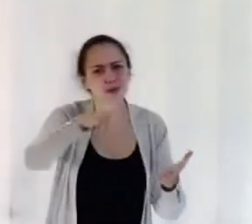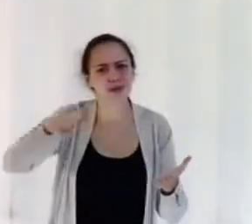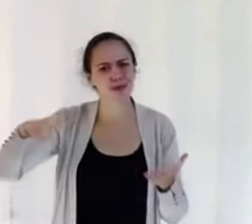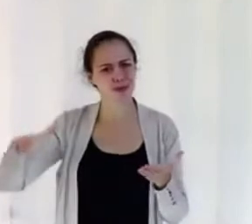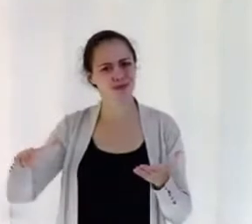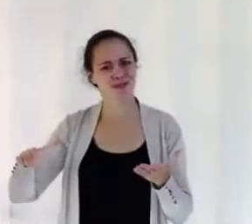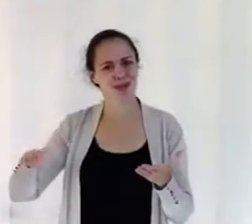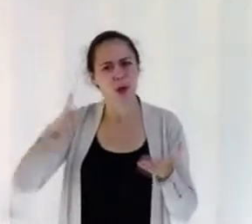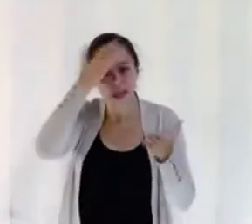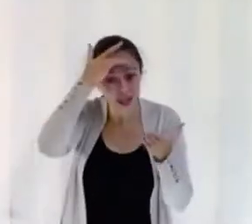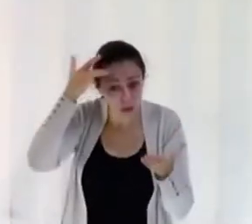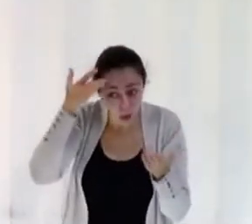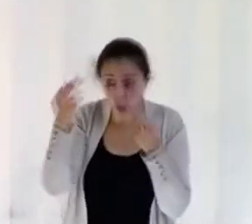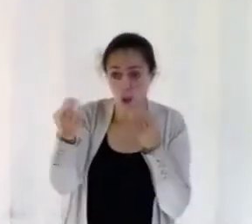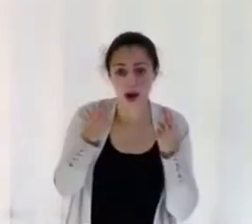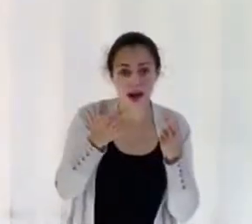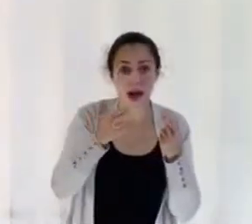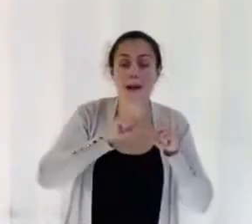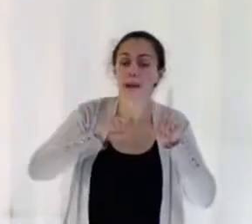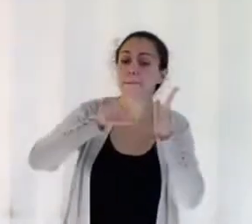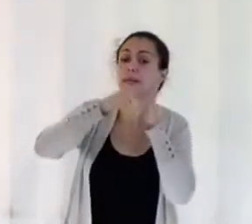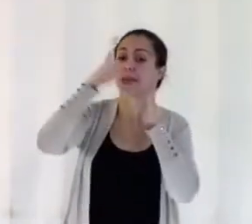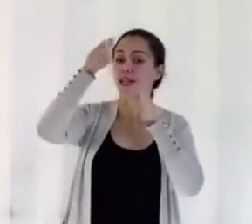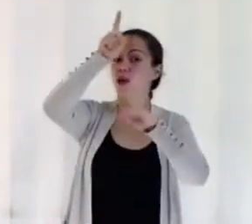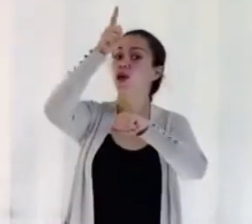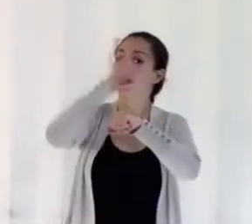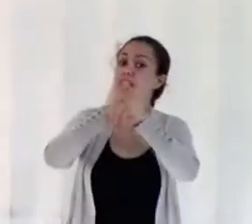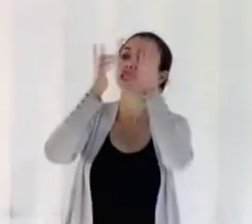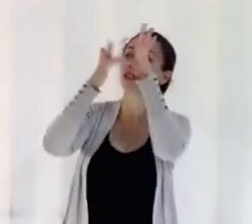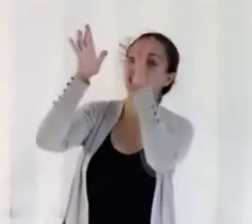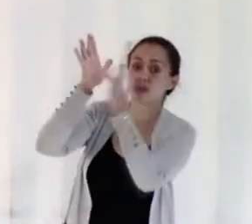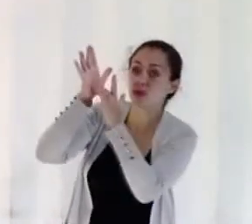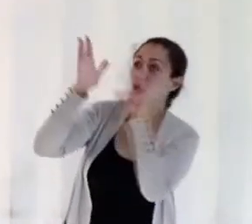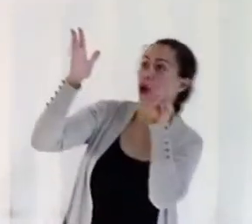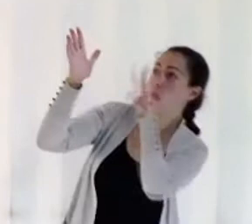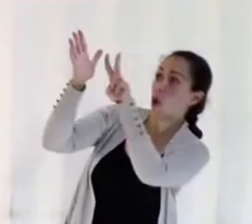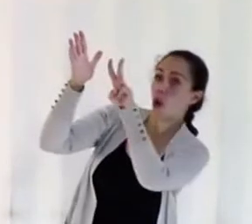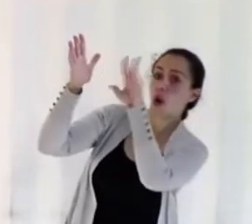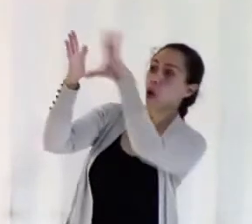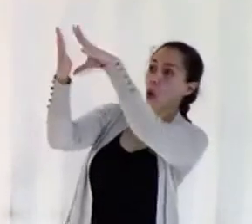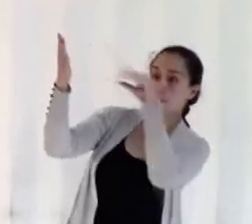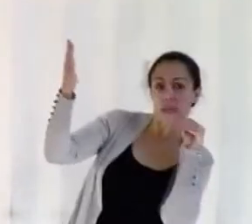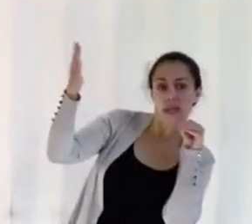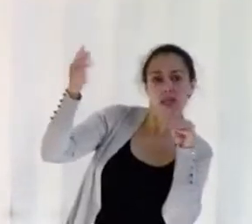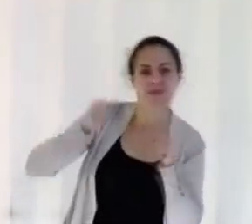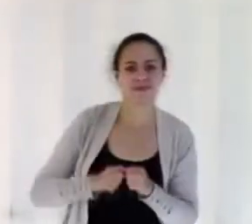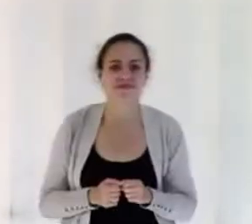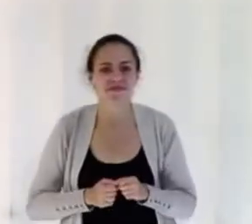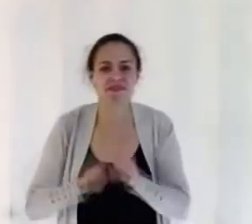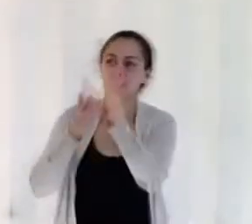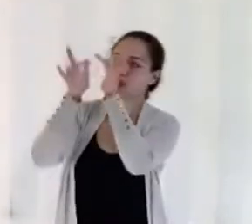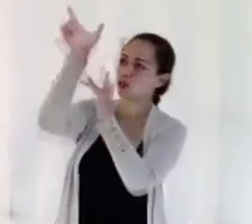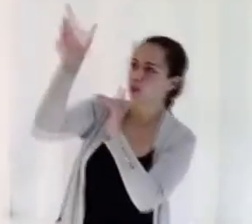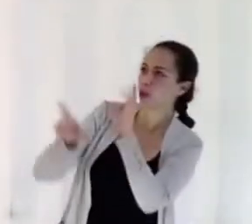ovelhas. Nós temos que olhar para Cristo, porque Cristo é o modelo ideal. E a igreja